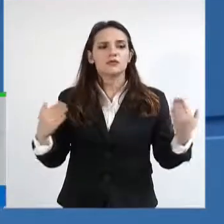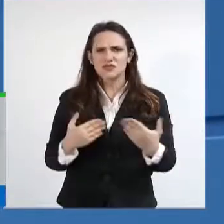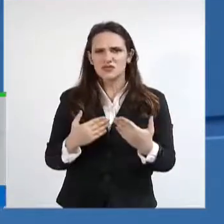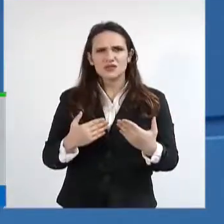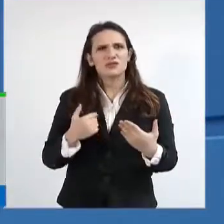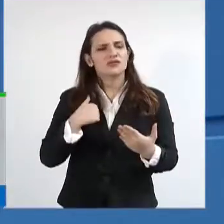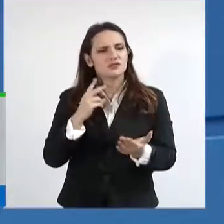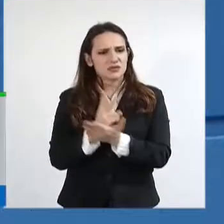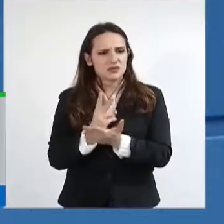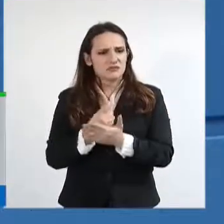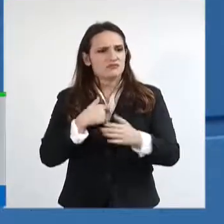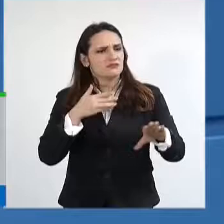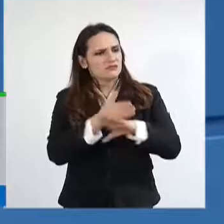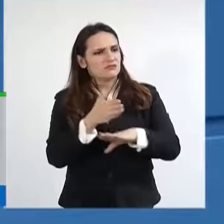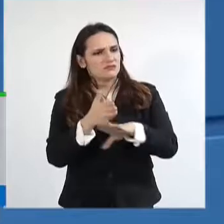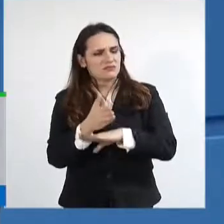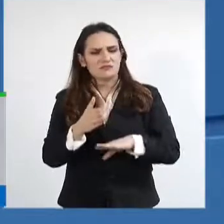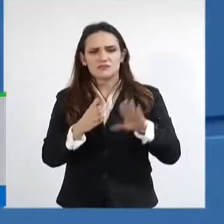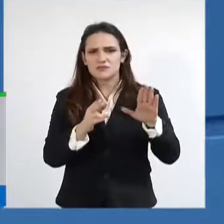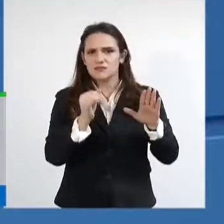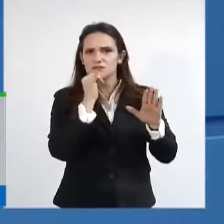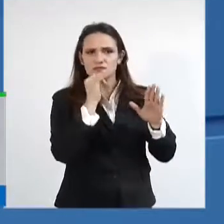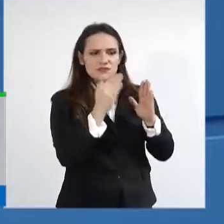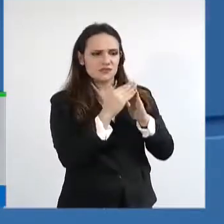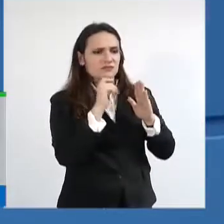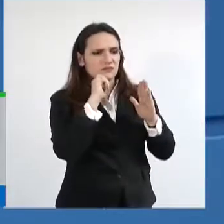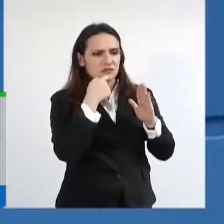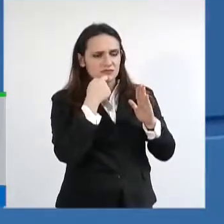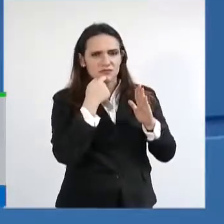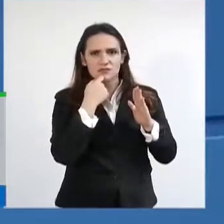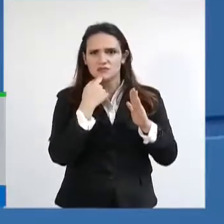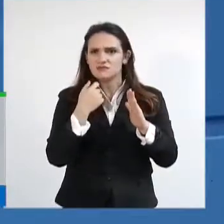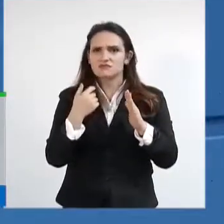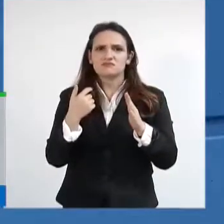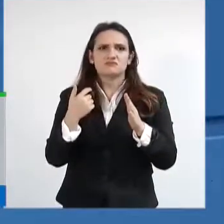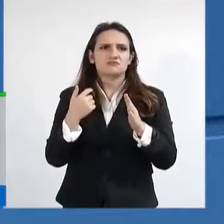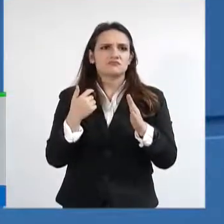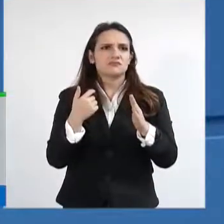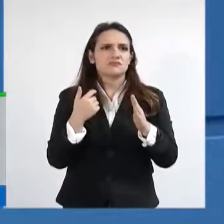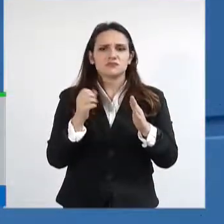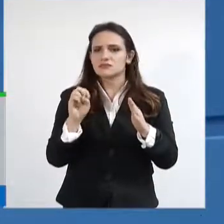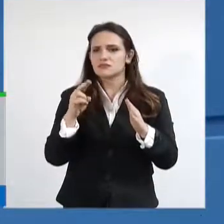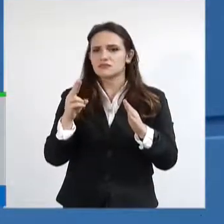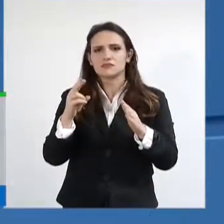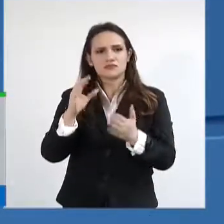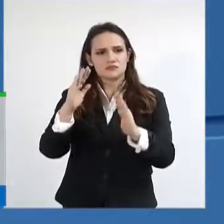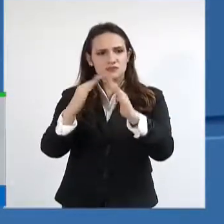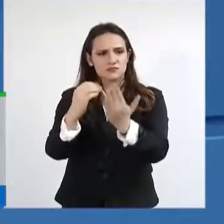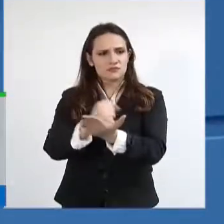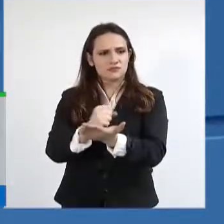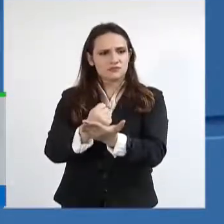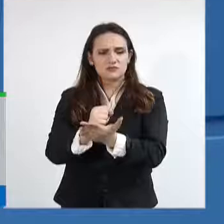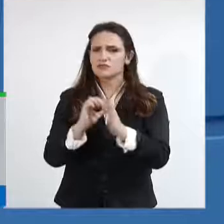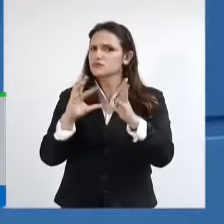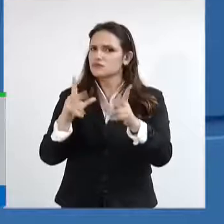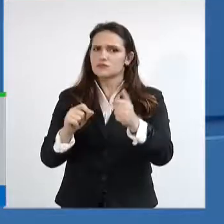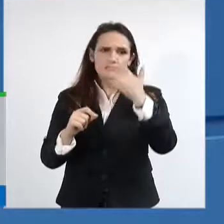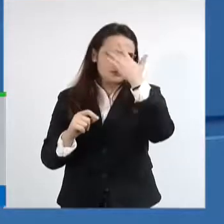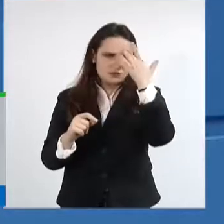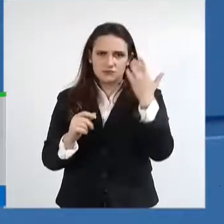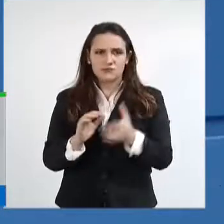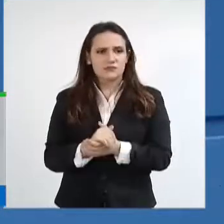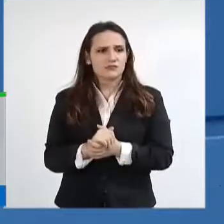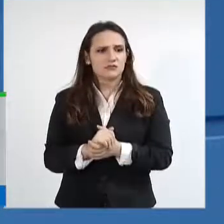indo. Desde comprar um pão na padaria, desde de ir na farmácia, todo